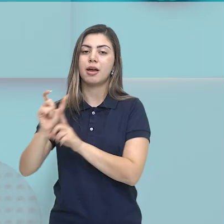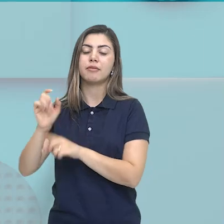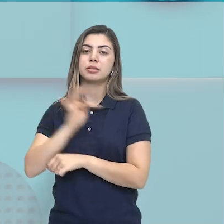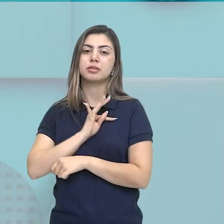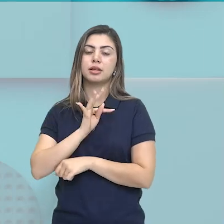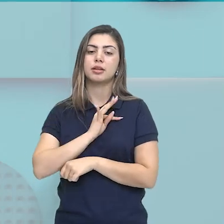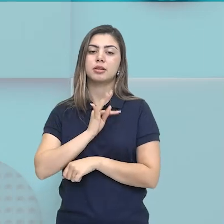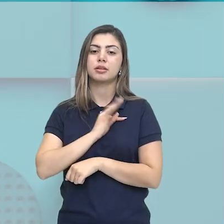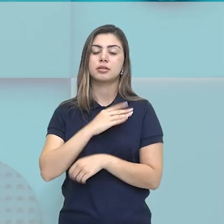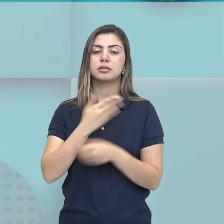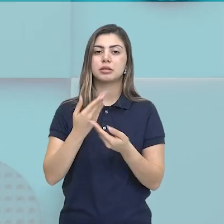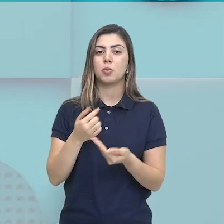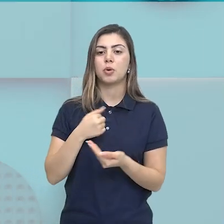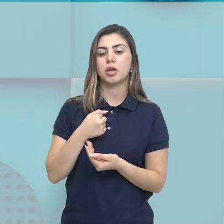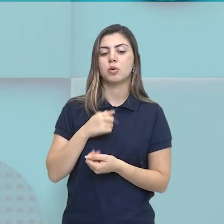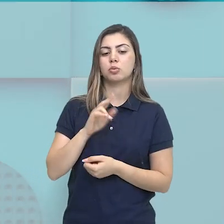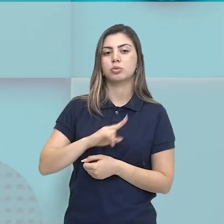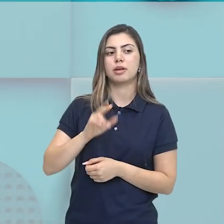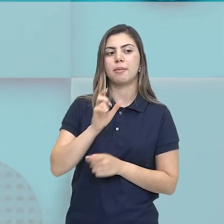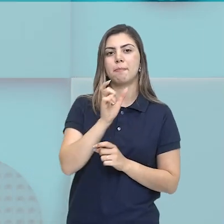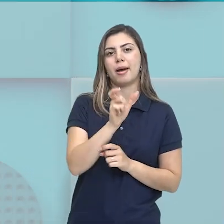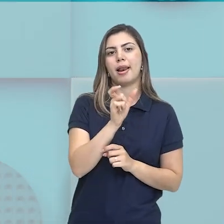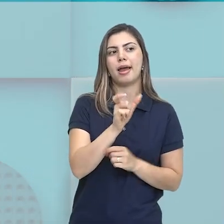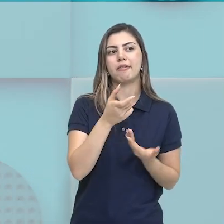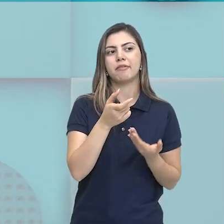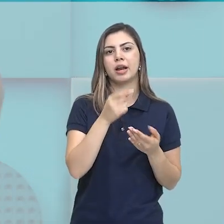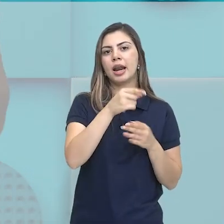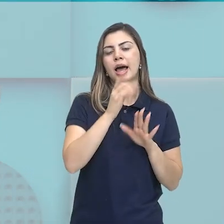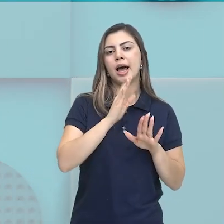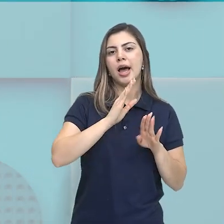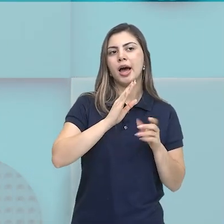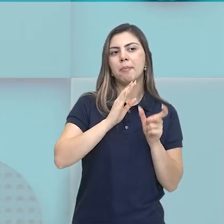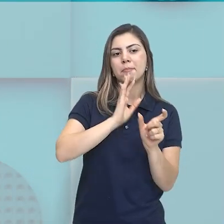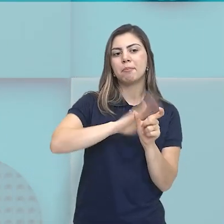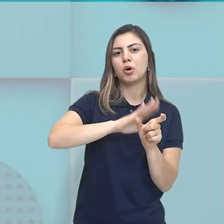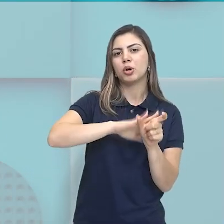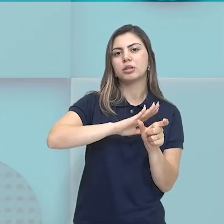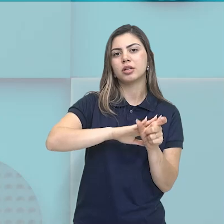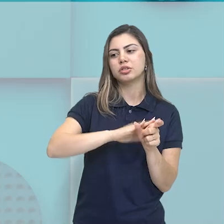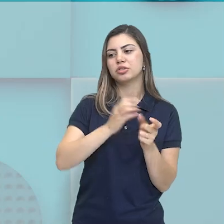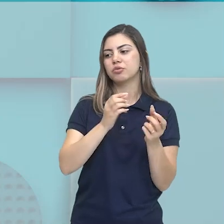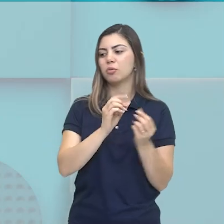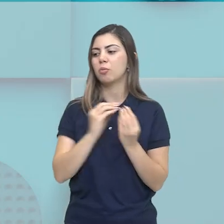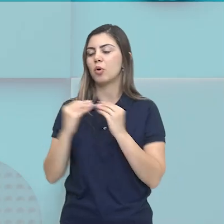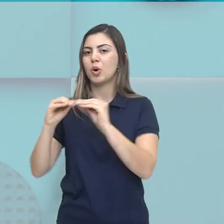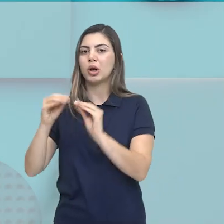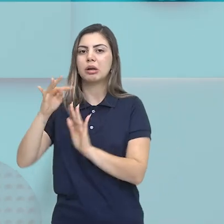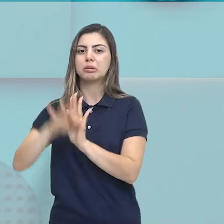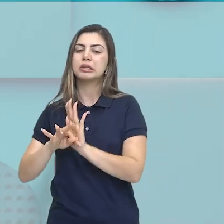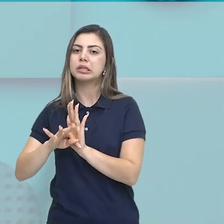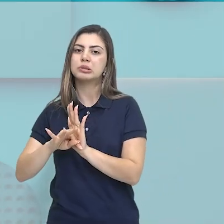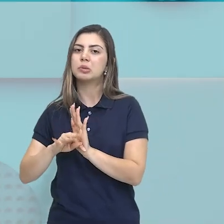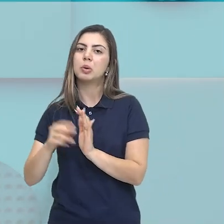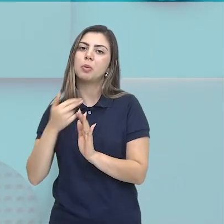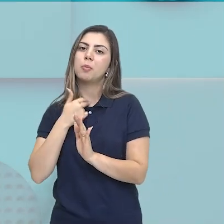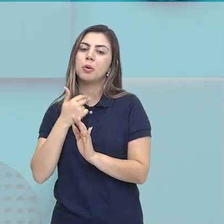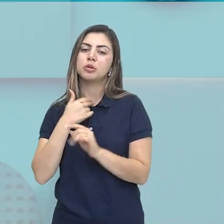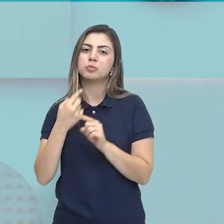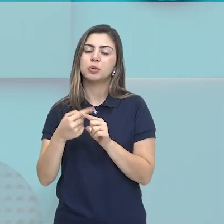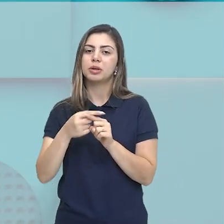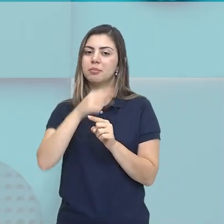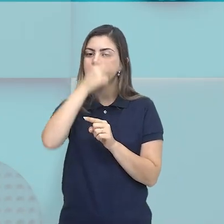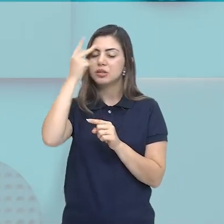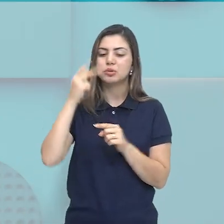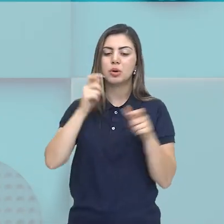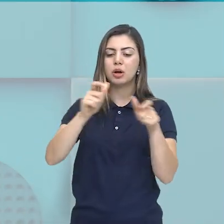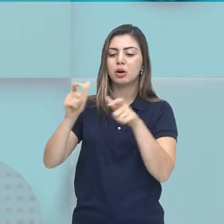posso usar palavras com sentido conotativo, né, porque as pessoas, né, vão ter acesso de todos os